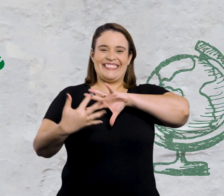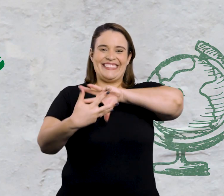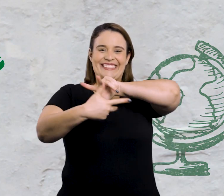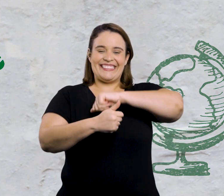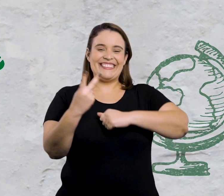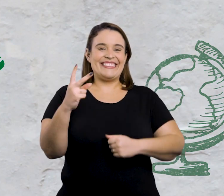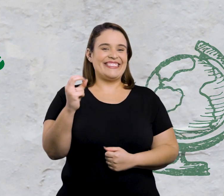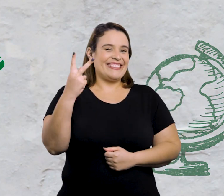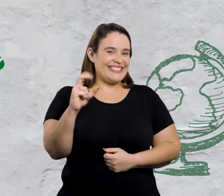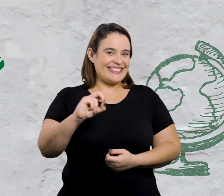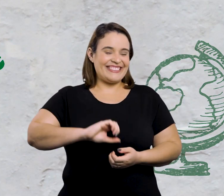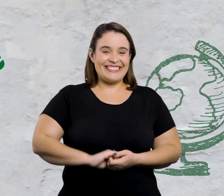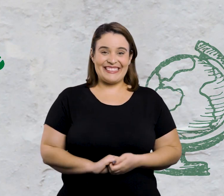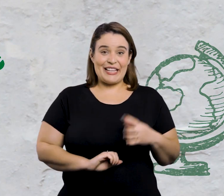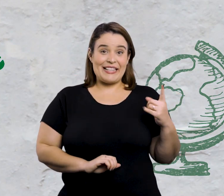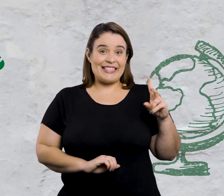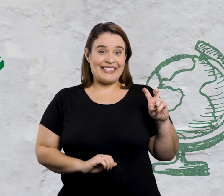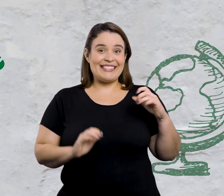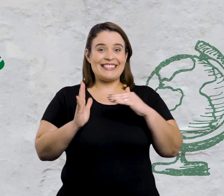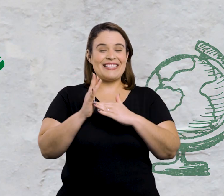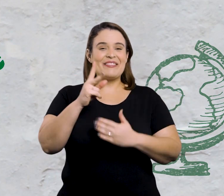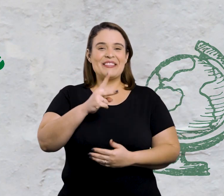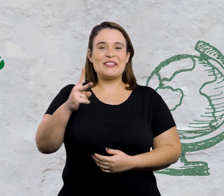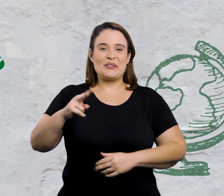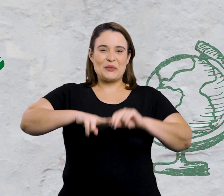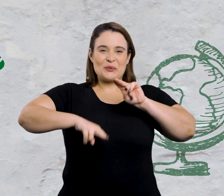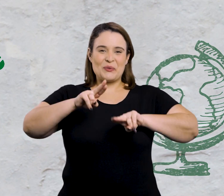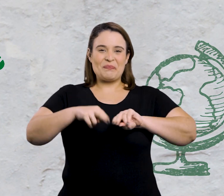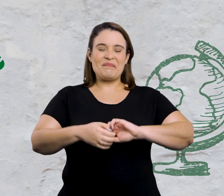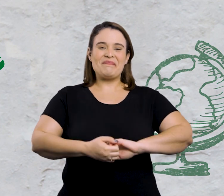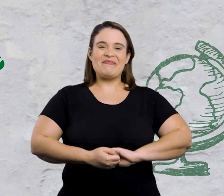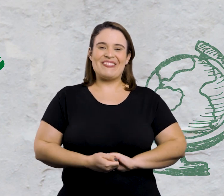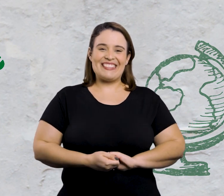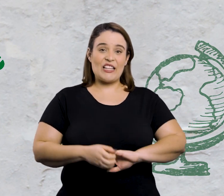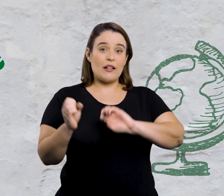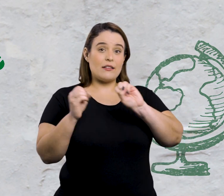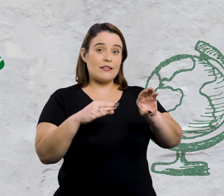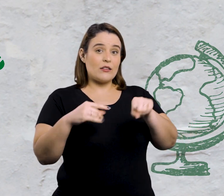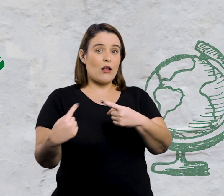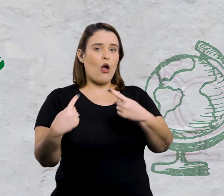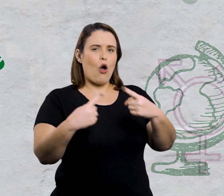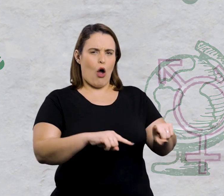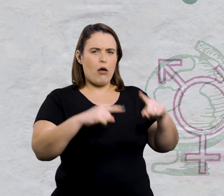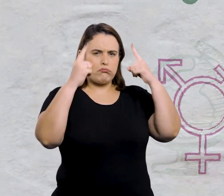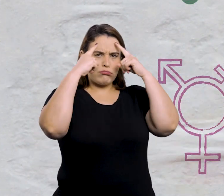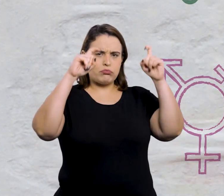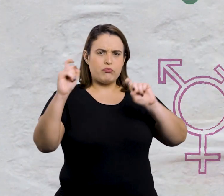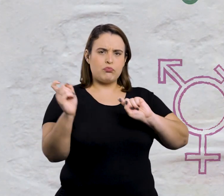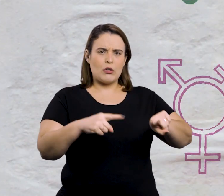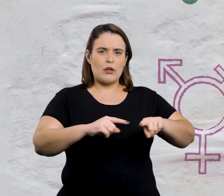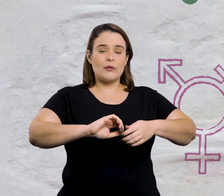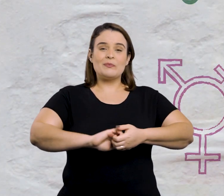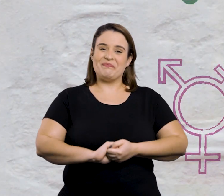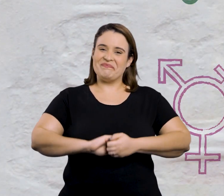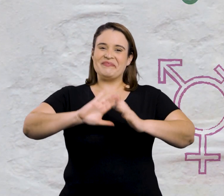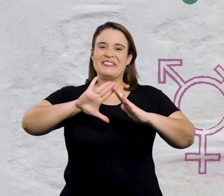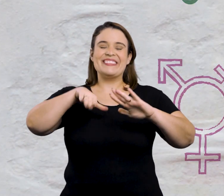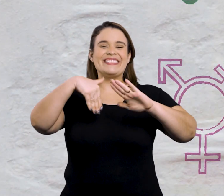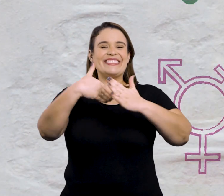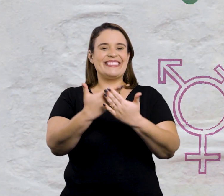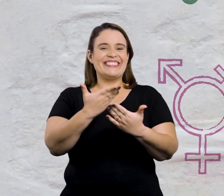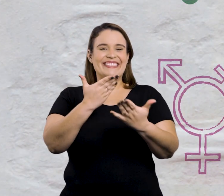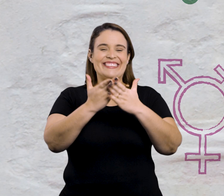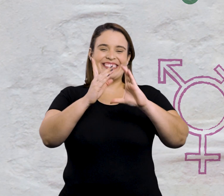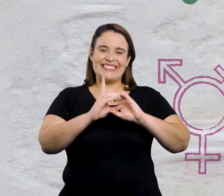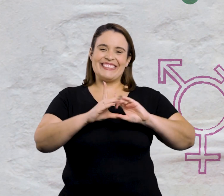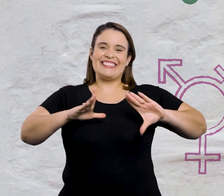Semana de Ação Mundial 2020, de 15 a 22 de junho. Educação contra a